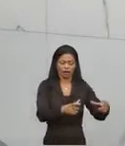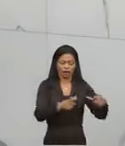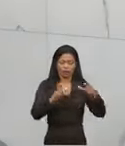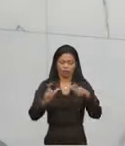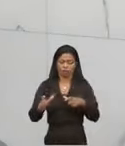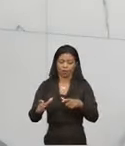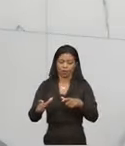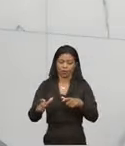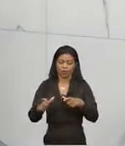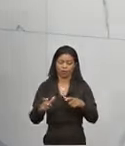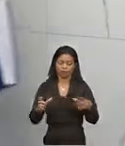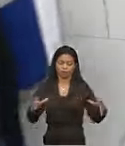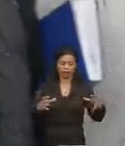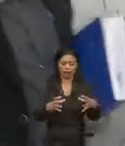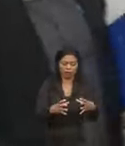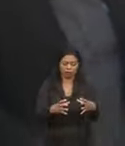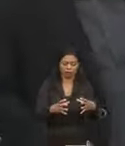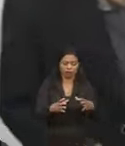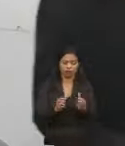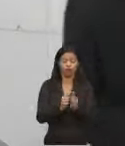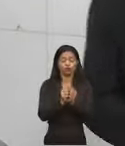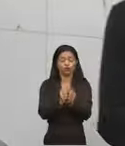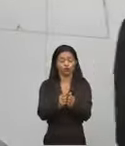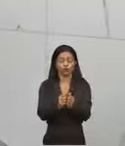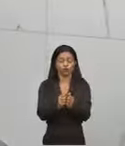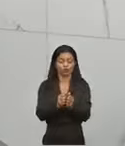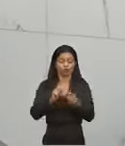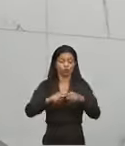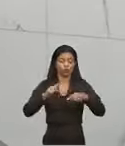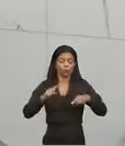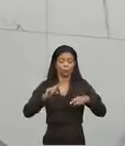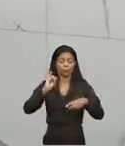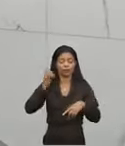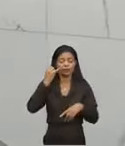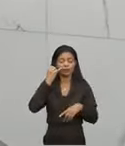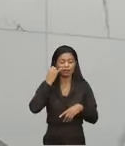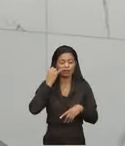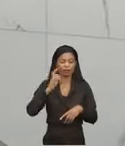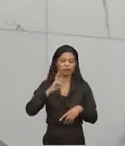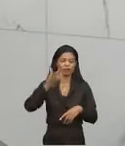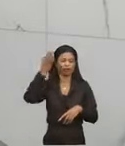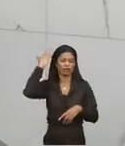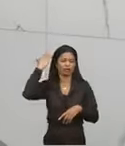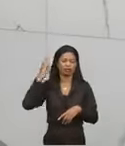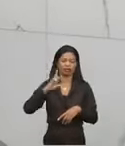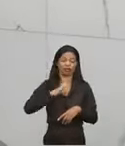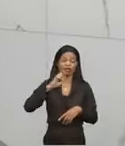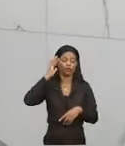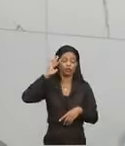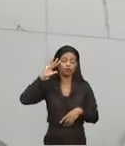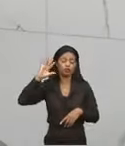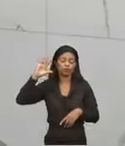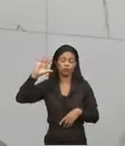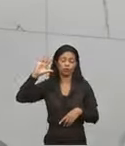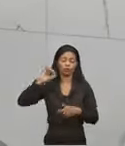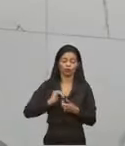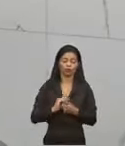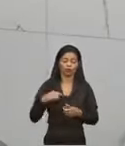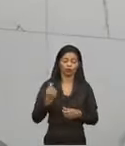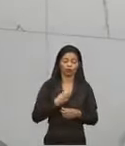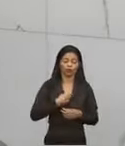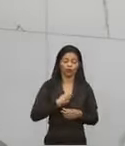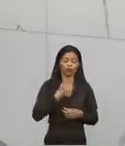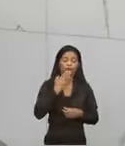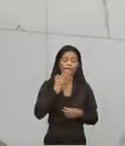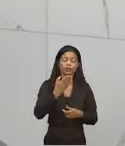pediu para o prefeito Antônio Elinaldo, lá atrás, Jamerson já tinha esse sonho. Quando nós indicamos, vereador Jamerson, aquela praça ali na frente do